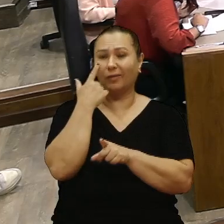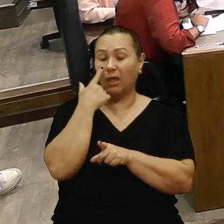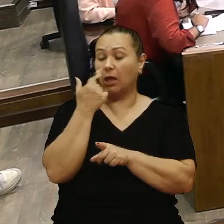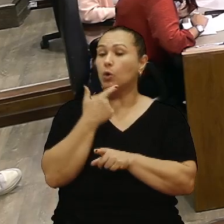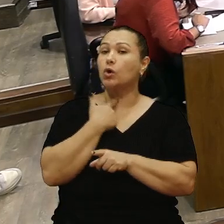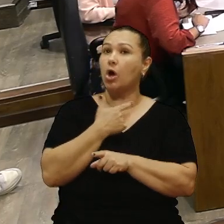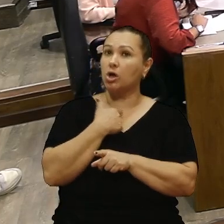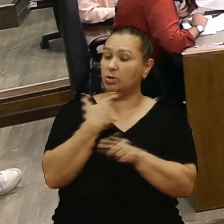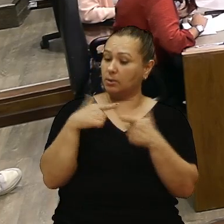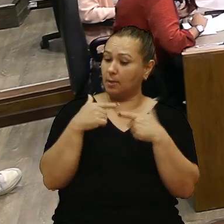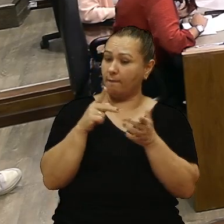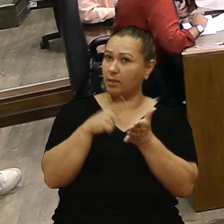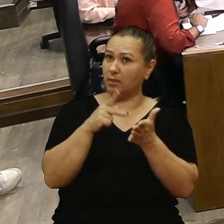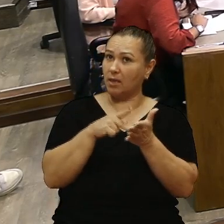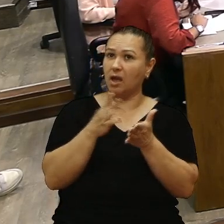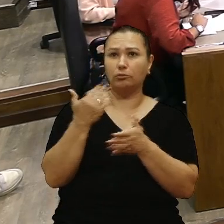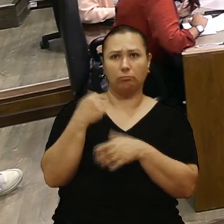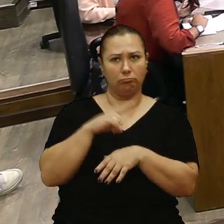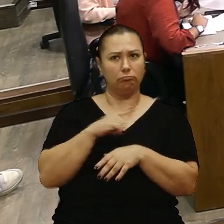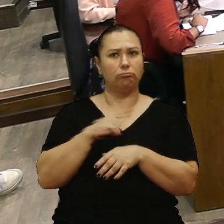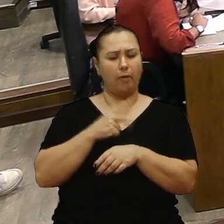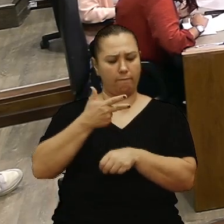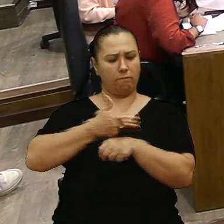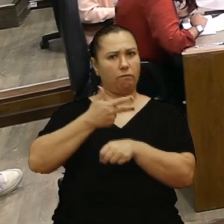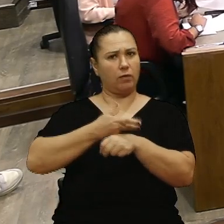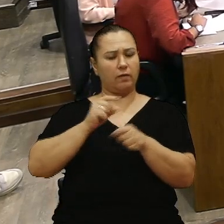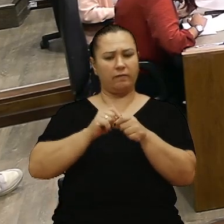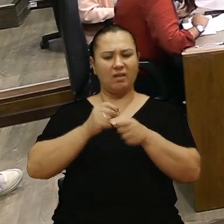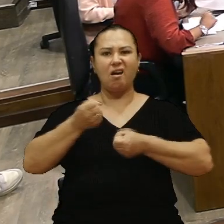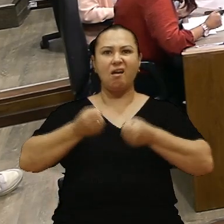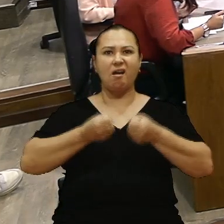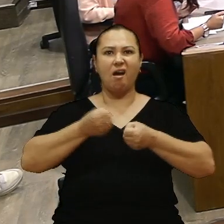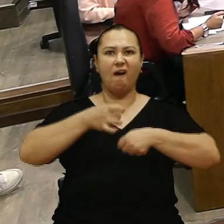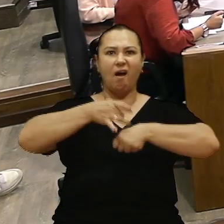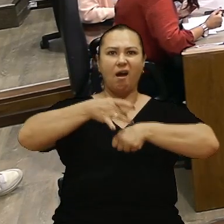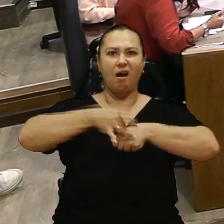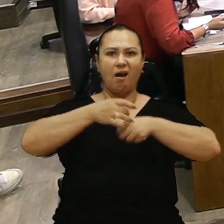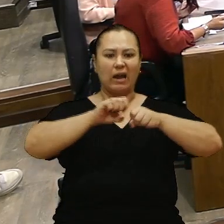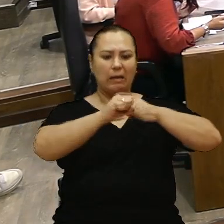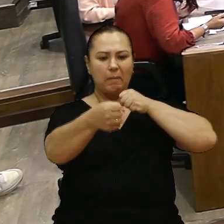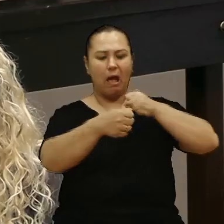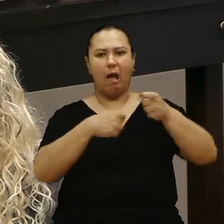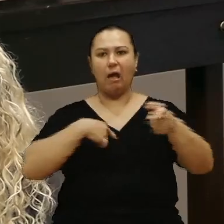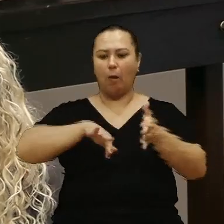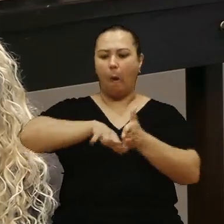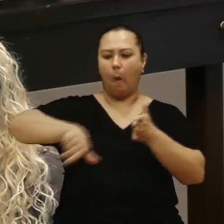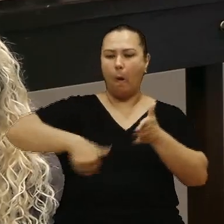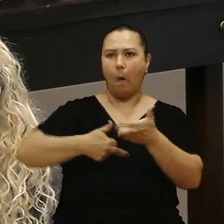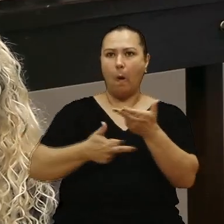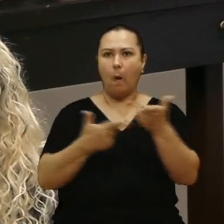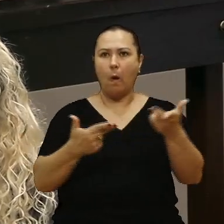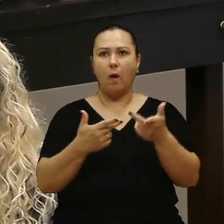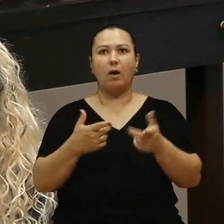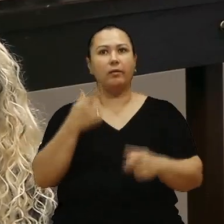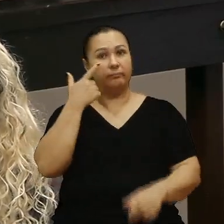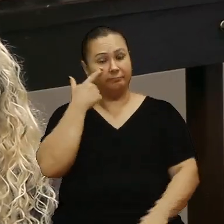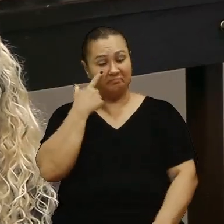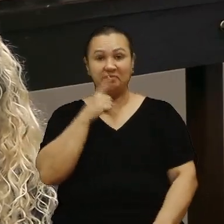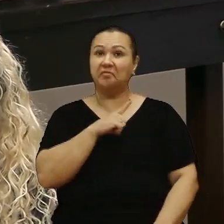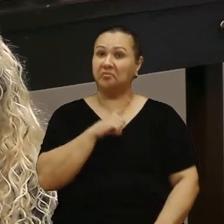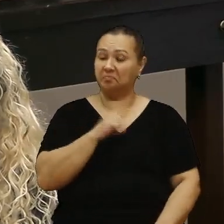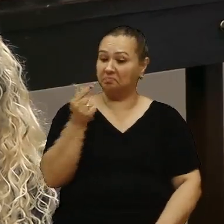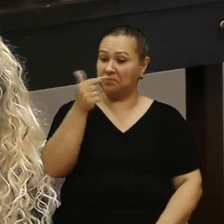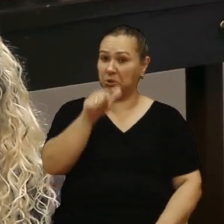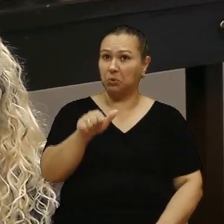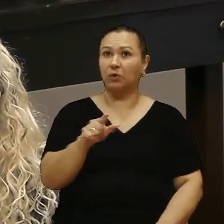fatos. Tá lá os vídeos que eu fiz dos carros que tiveram vidro quebrado, furto, arrombamento na região da Festa da Uva. Eu aposto que vai ter esse ano de